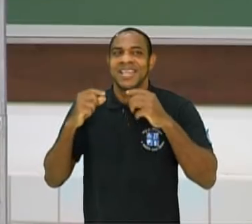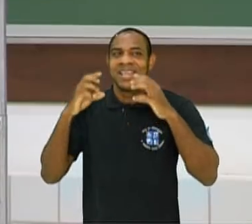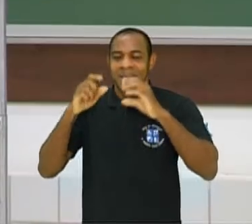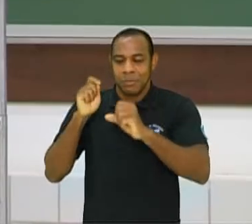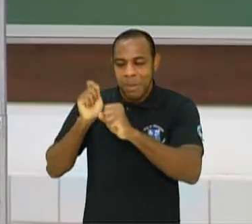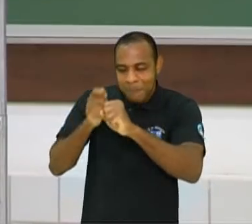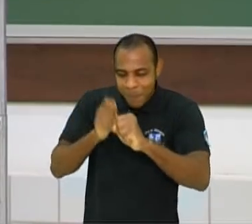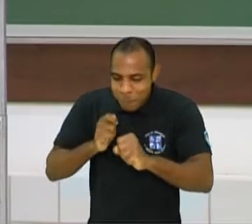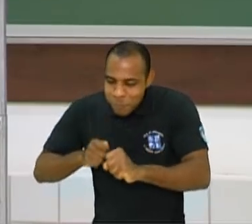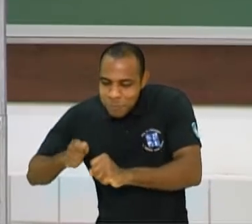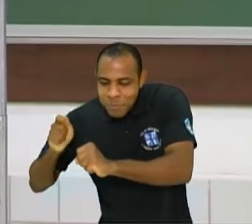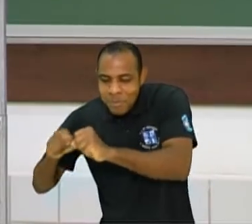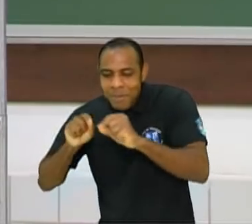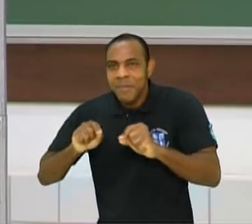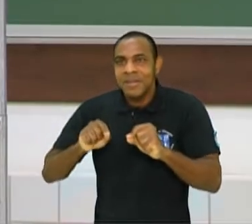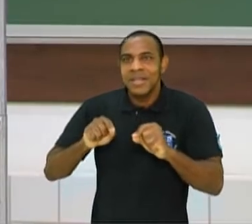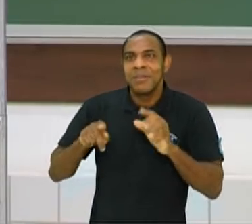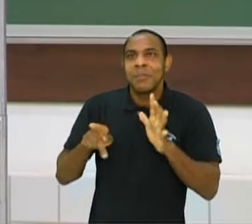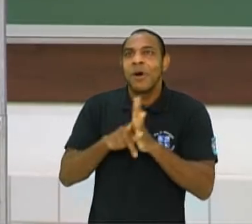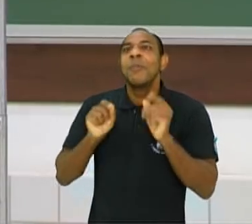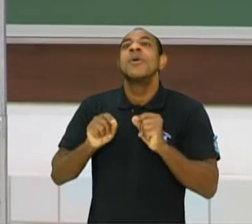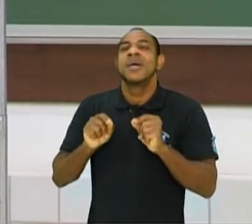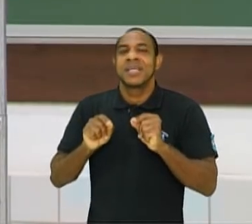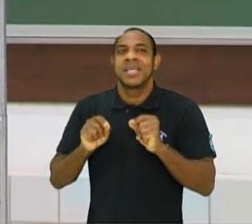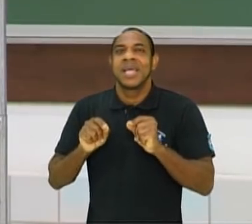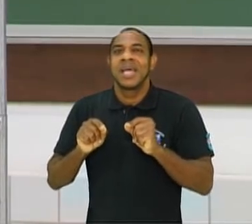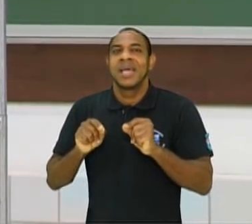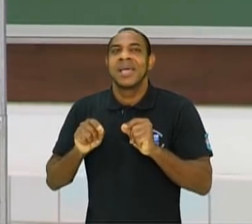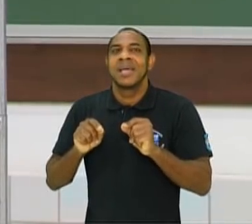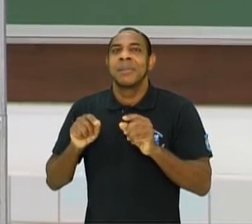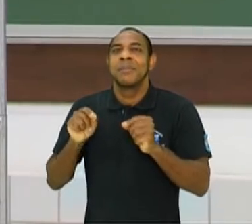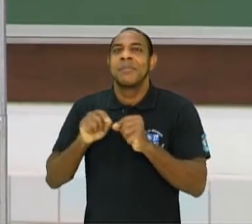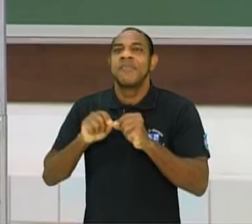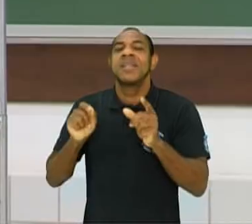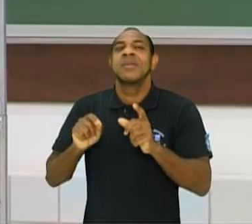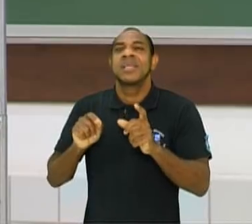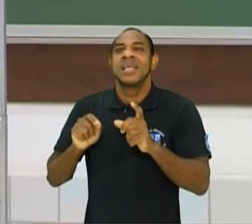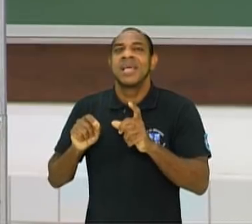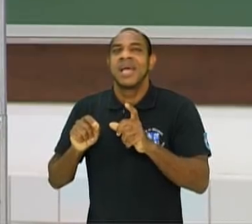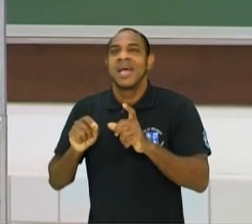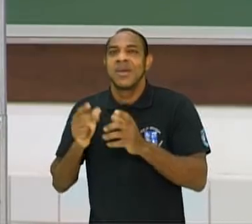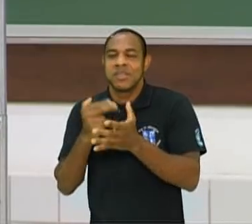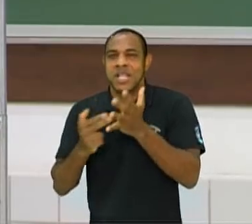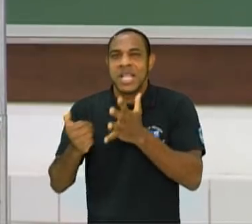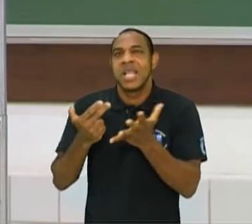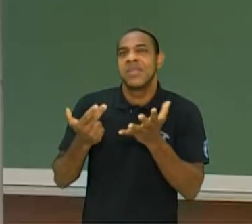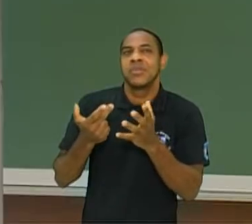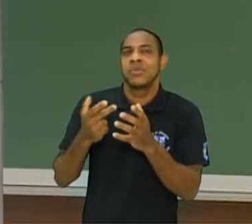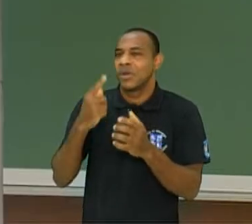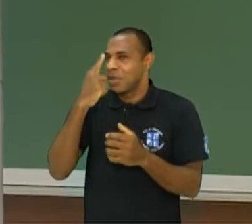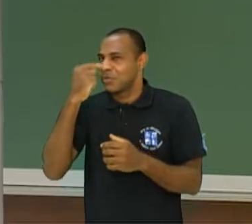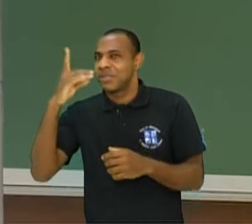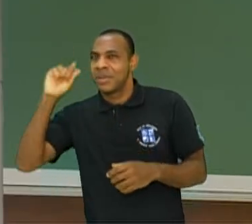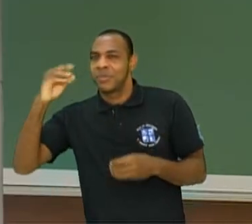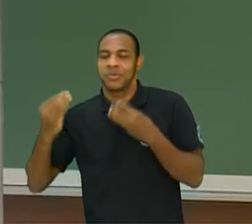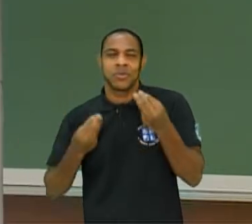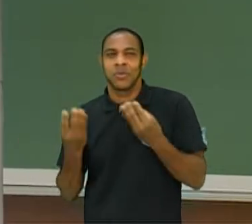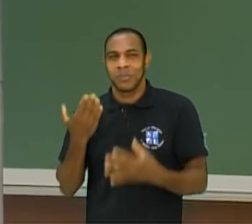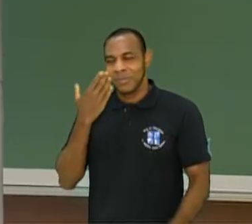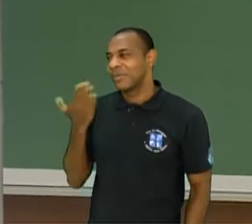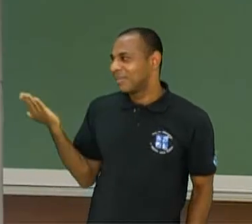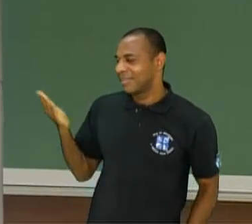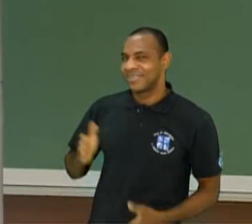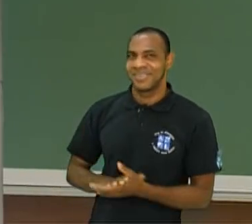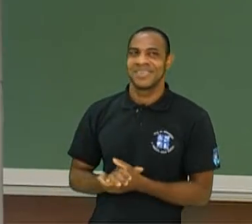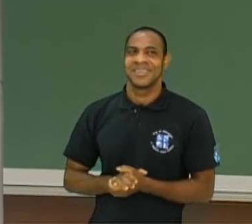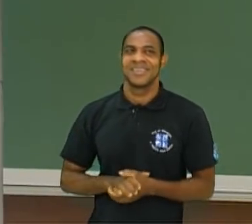ali a escultura do Halloween e assustar as pessoas? Já anotou aí no seu caderno? Essa tá